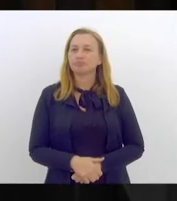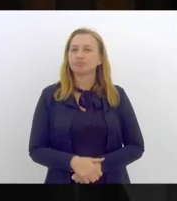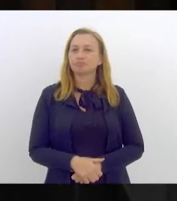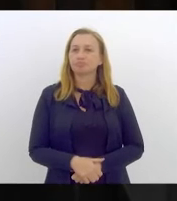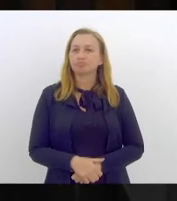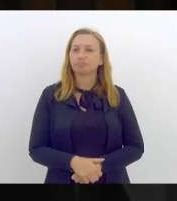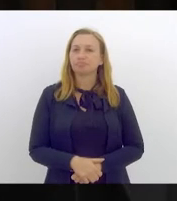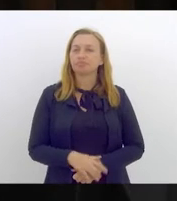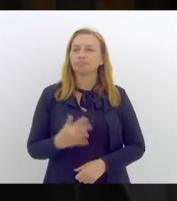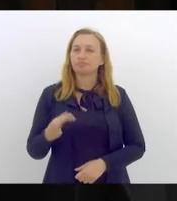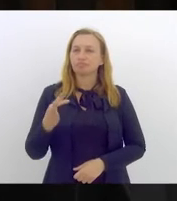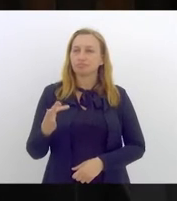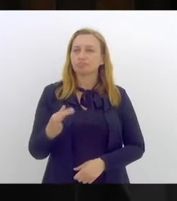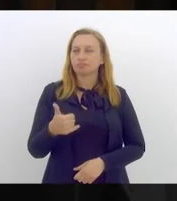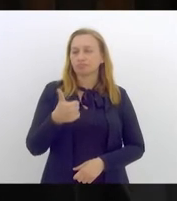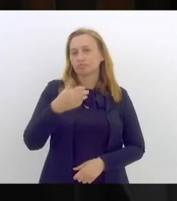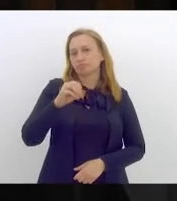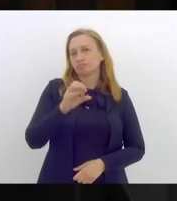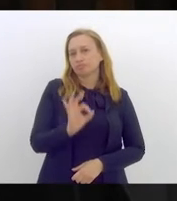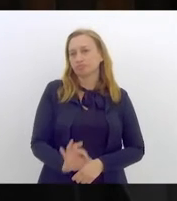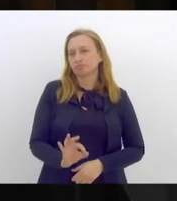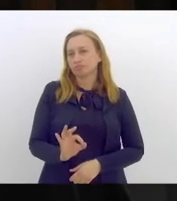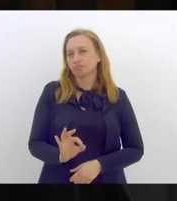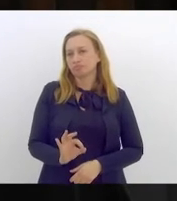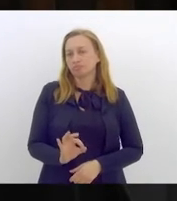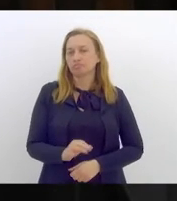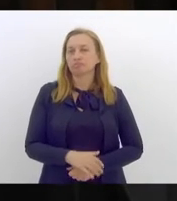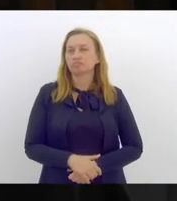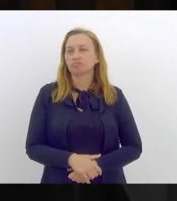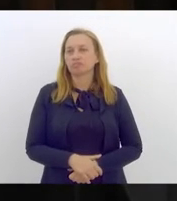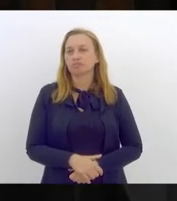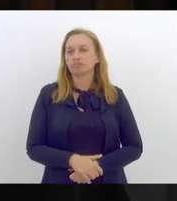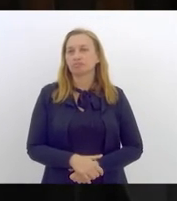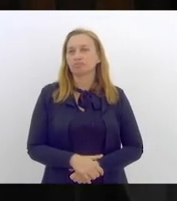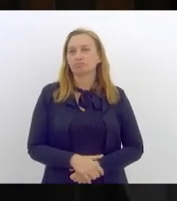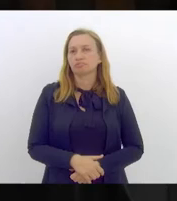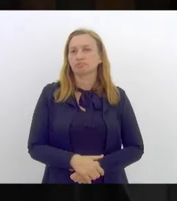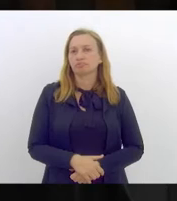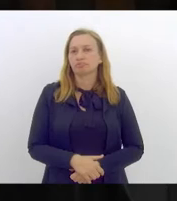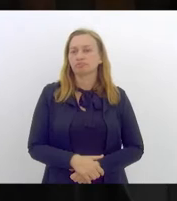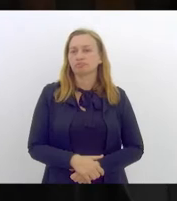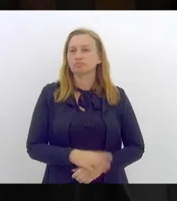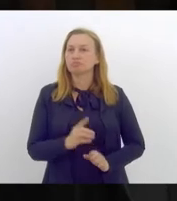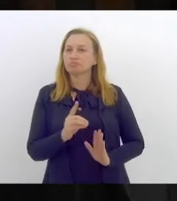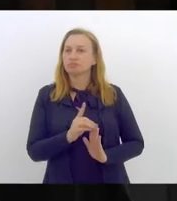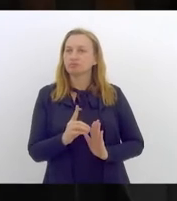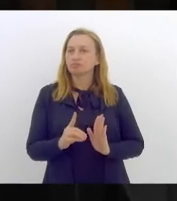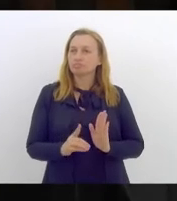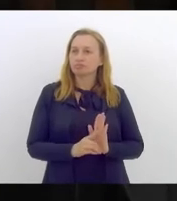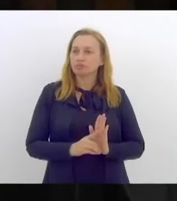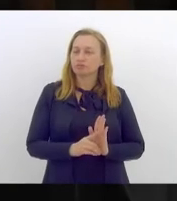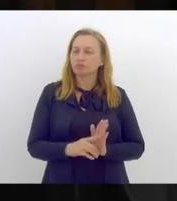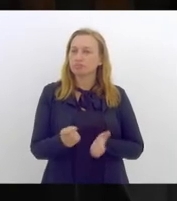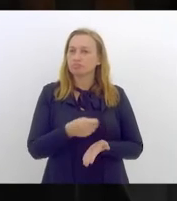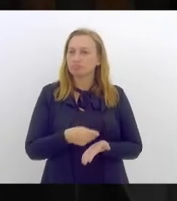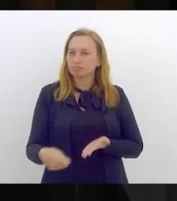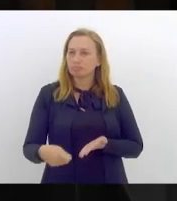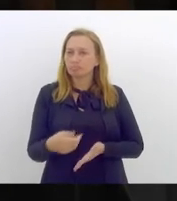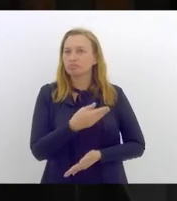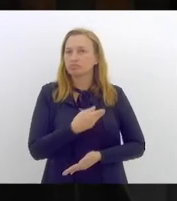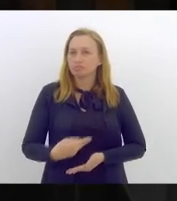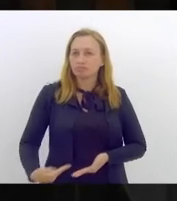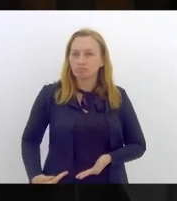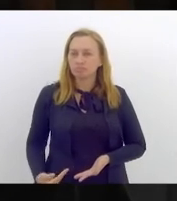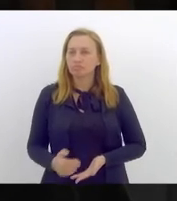Há uma previsão de cerca de 10% nas receitas, fruto de um decreto assinado pelo